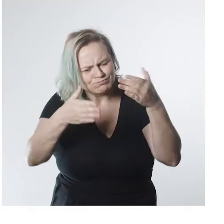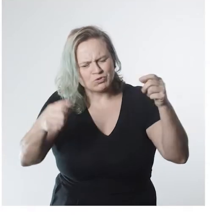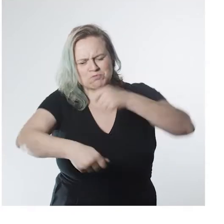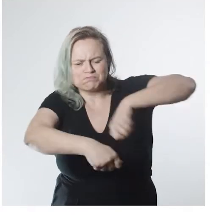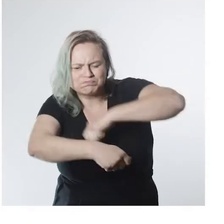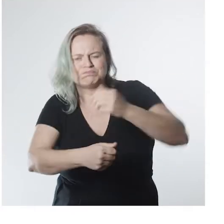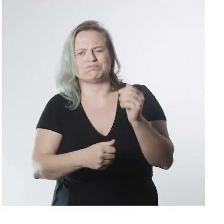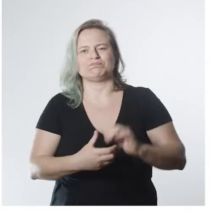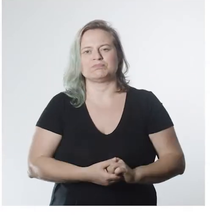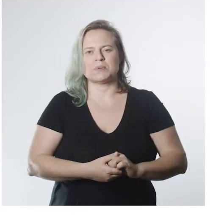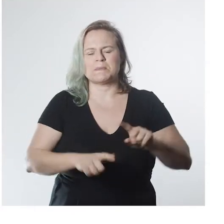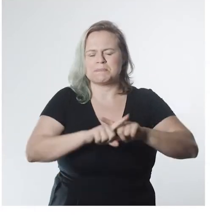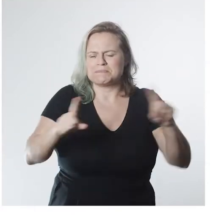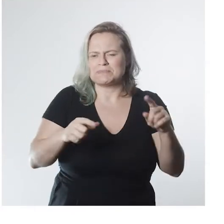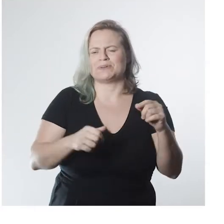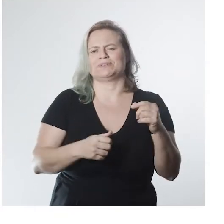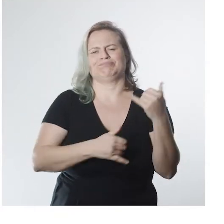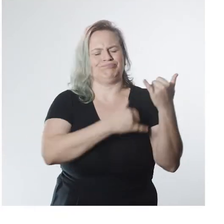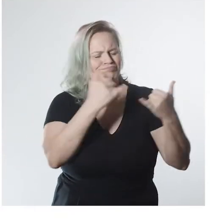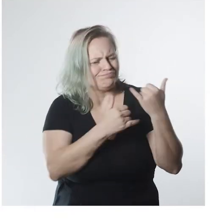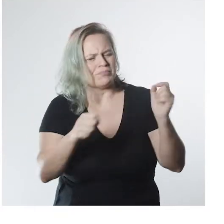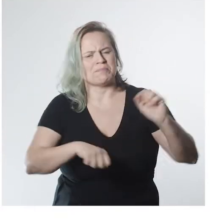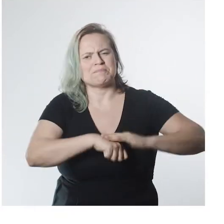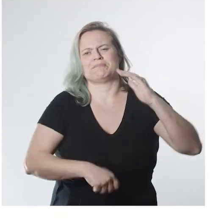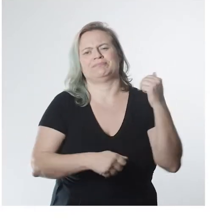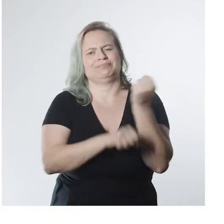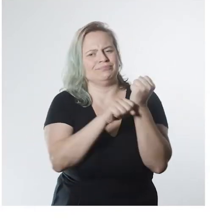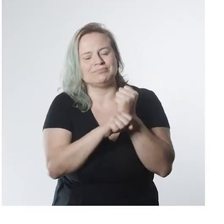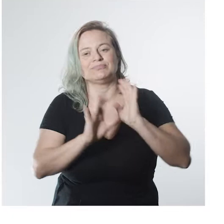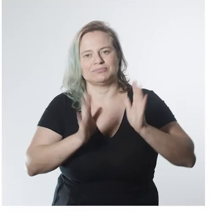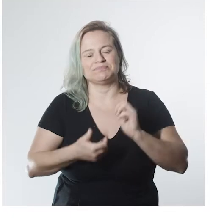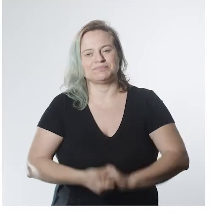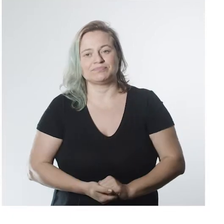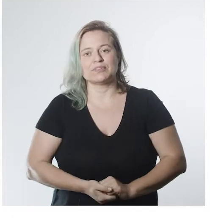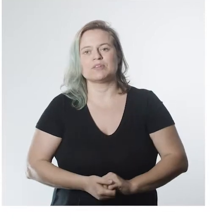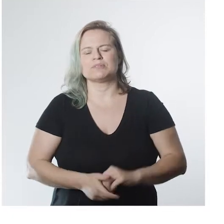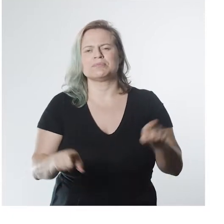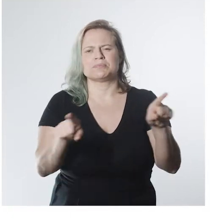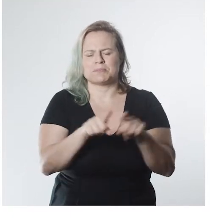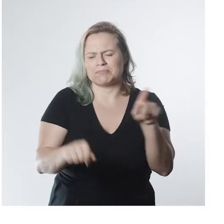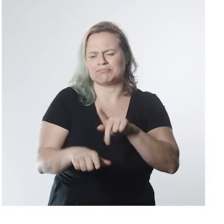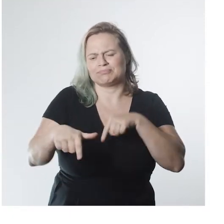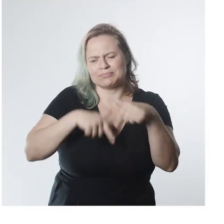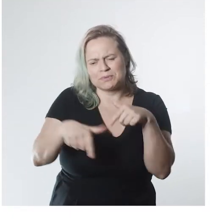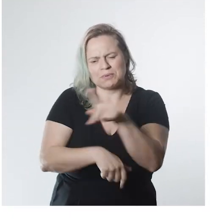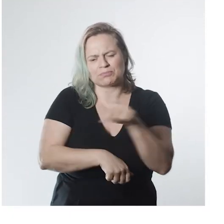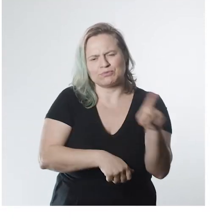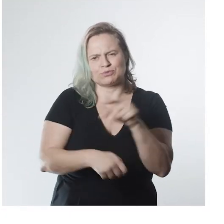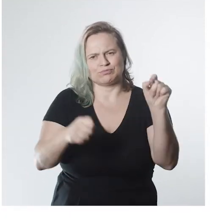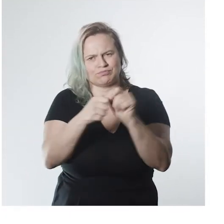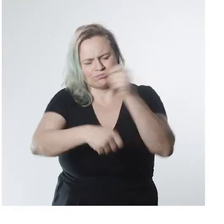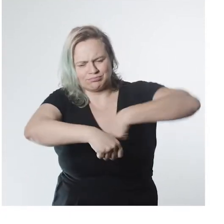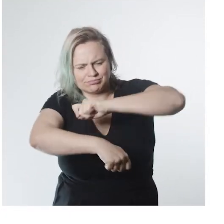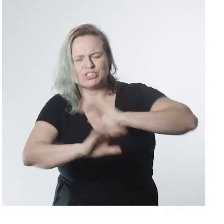efetivamente, mas dentro da área, né, de hospitalidade e lazer há mais tempo. Então, atualmente atuo como professor de gastronomia. Passei por alguns